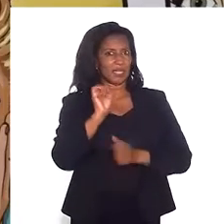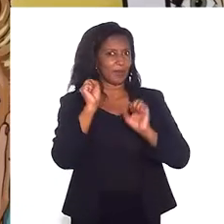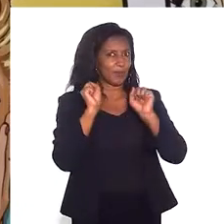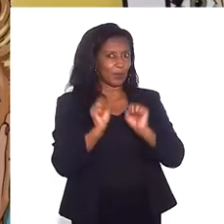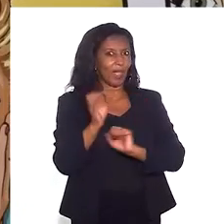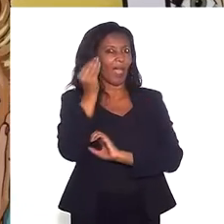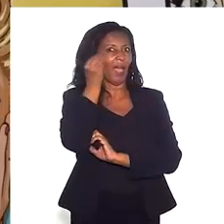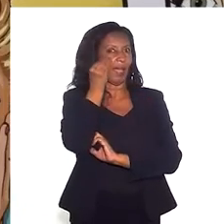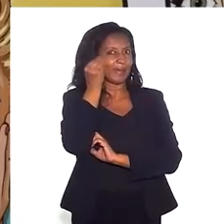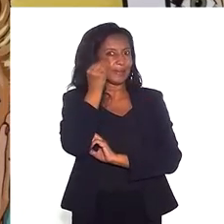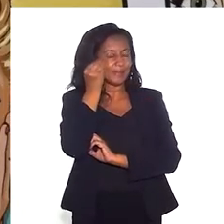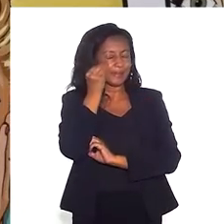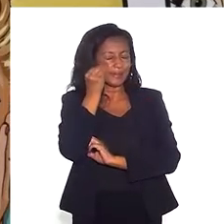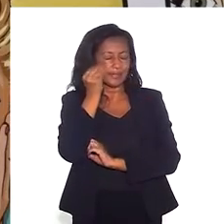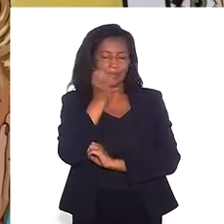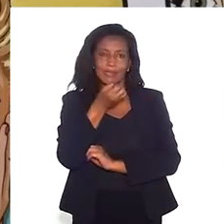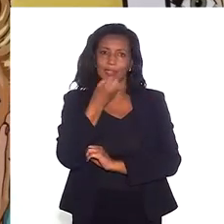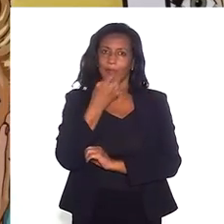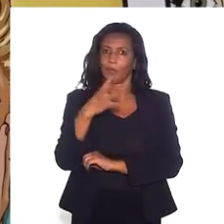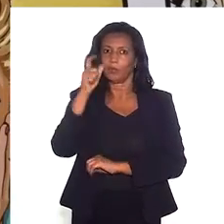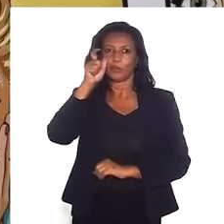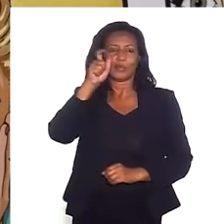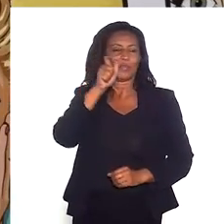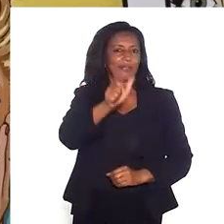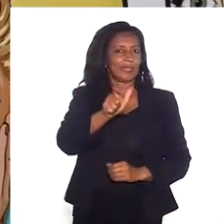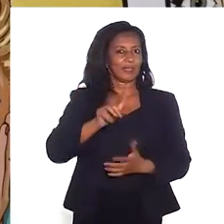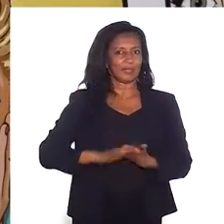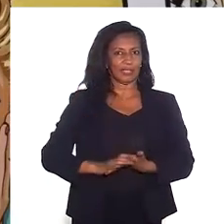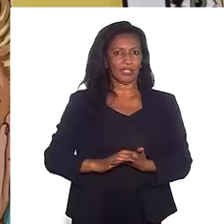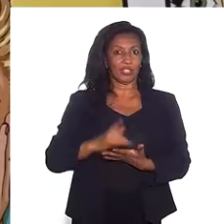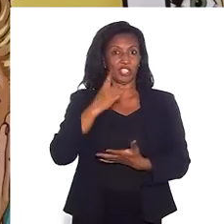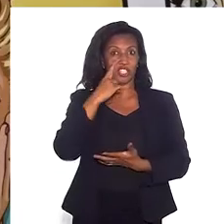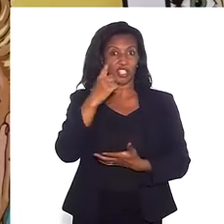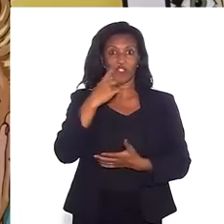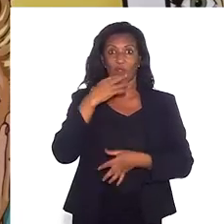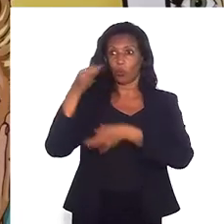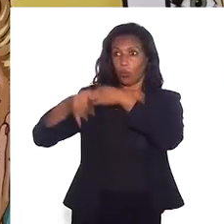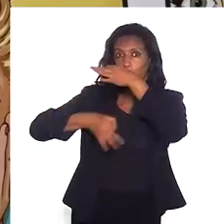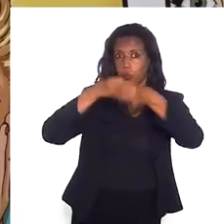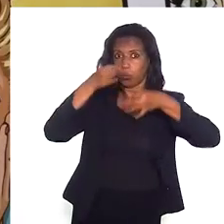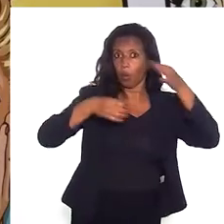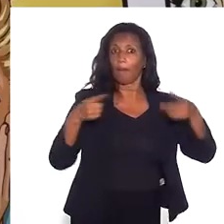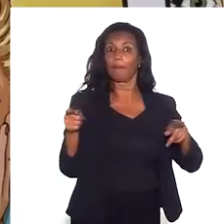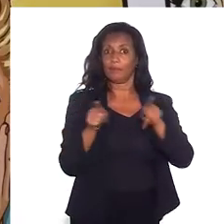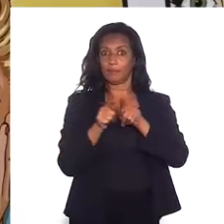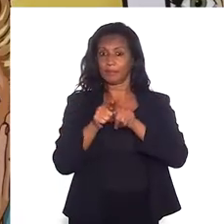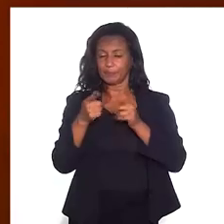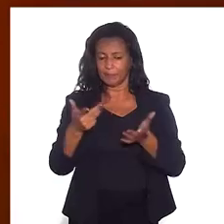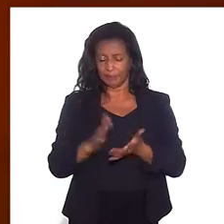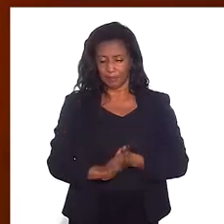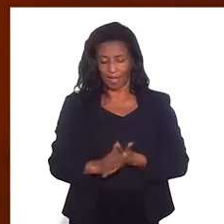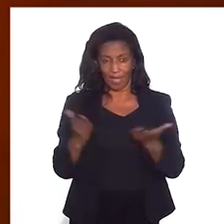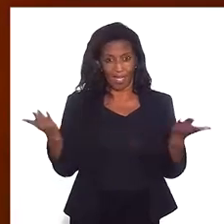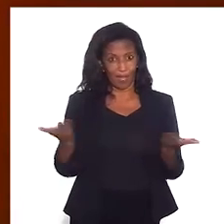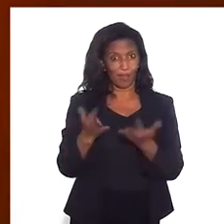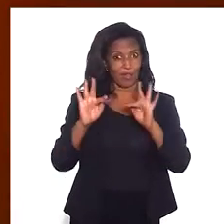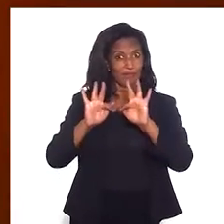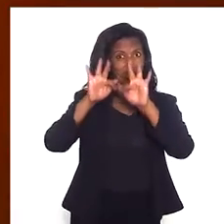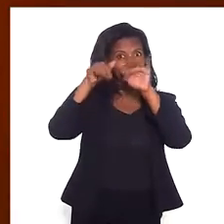menstrual. Puderem assistir, tá muito interessante mesmo e a gente levanta todas essas questões